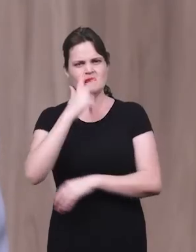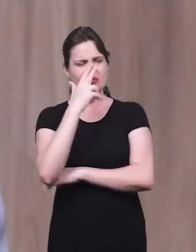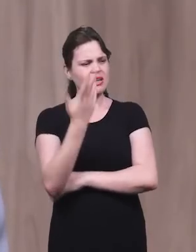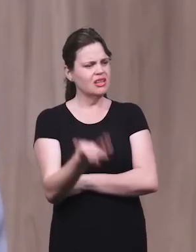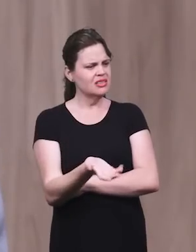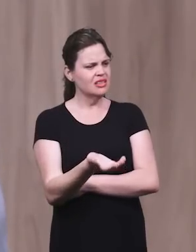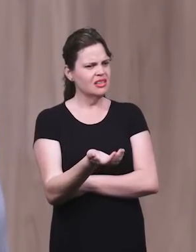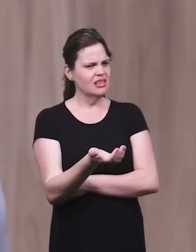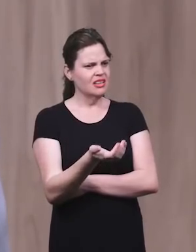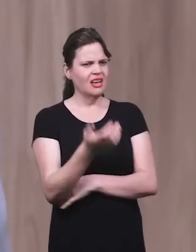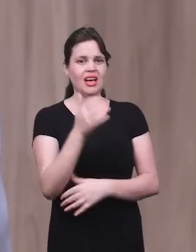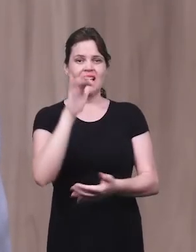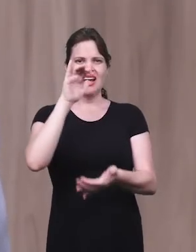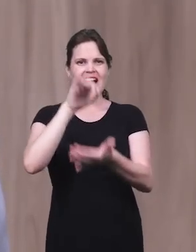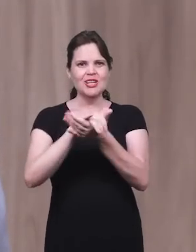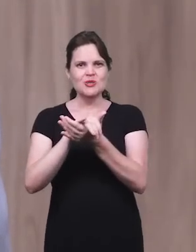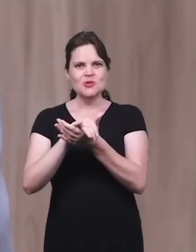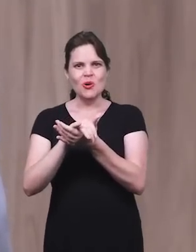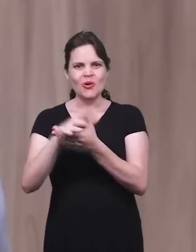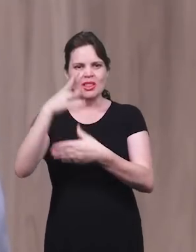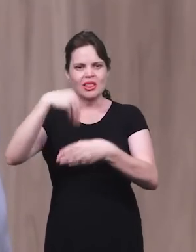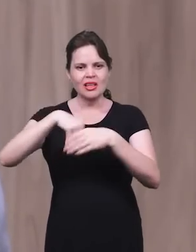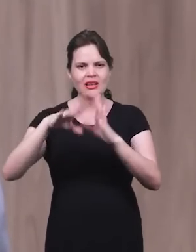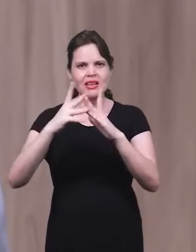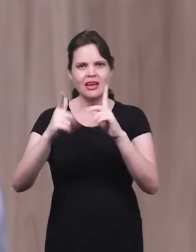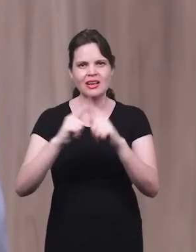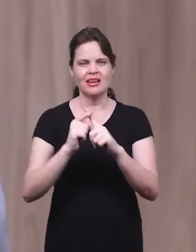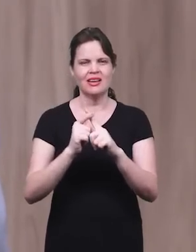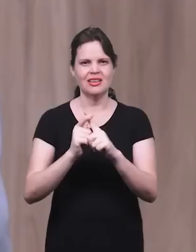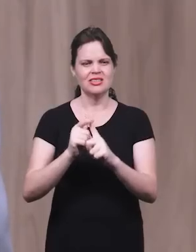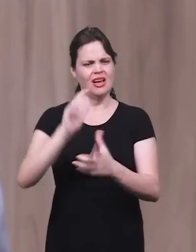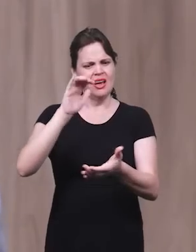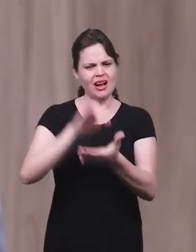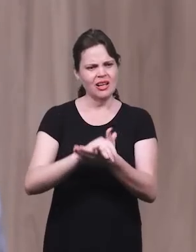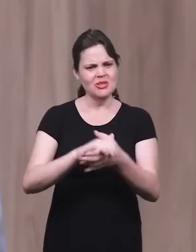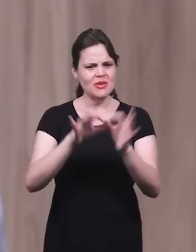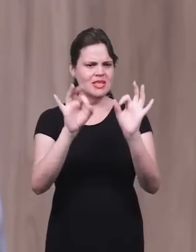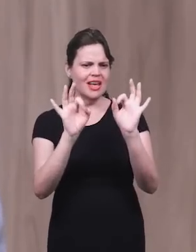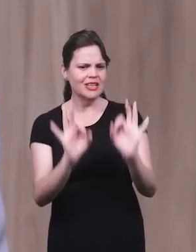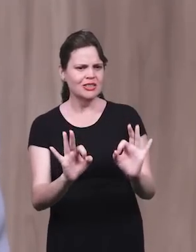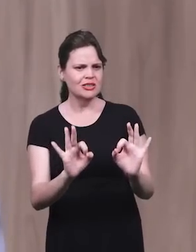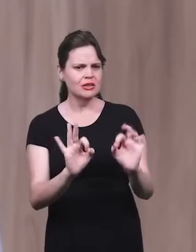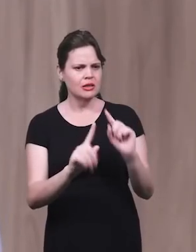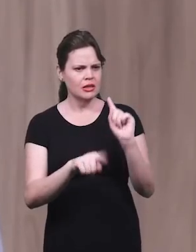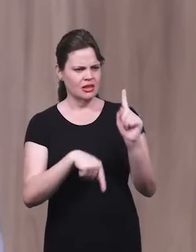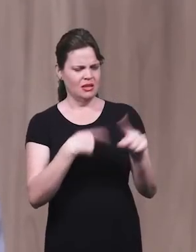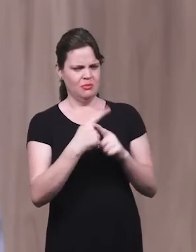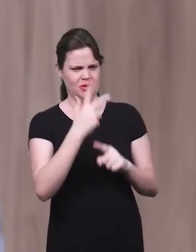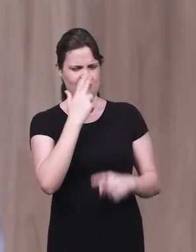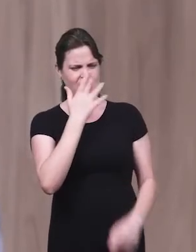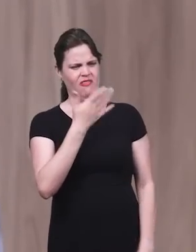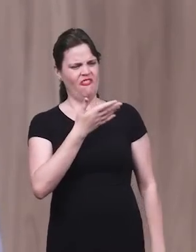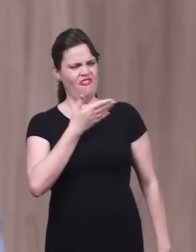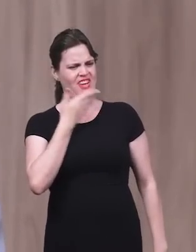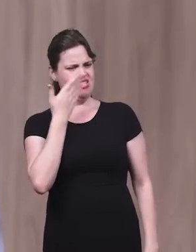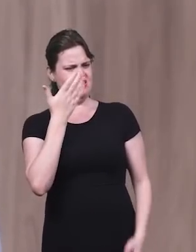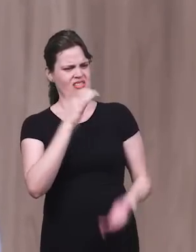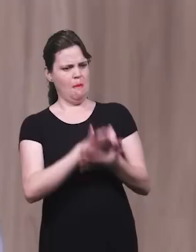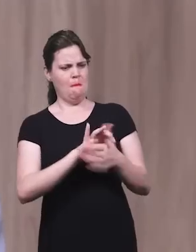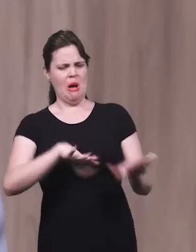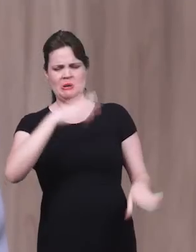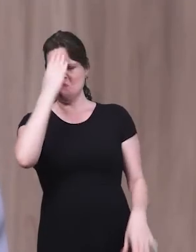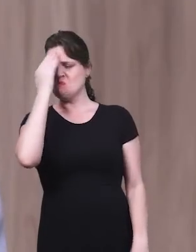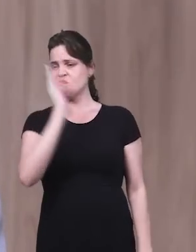mas como se casou às vezes diante de Deus, casou diante do Senhor, casou direitinho, mas se separa com uma